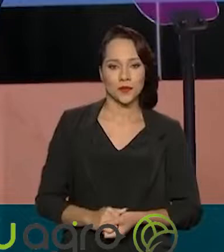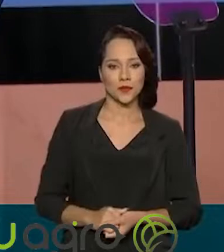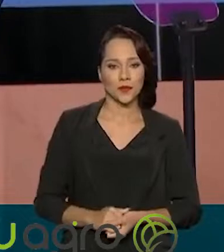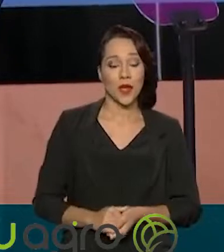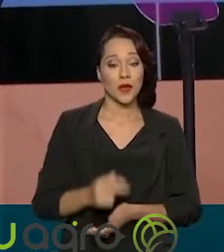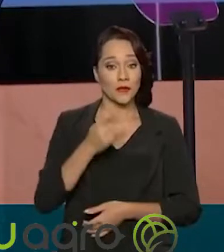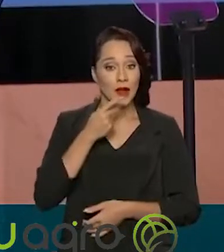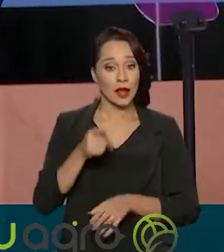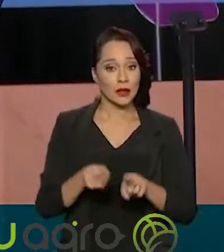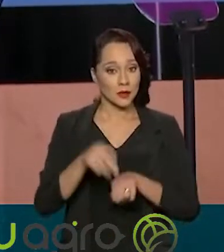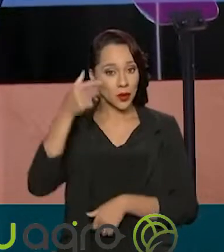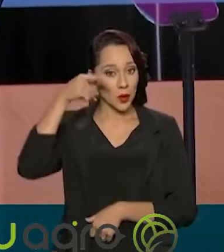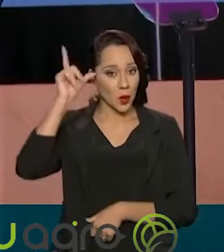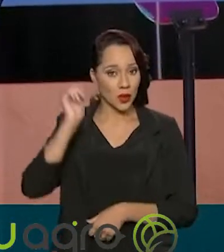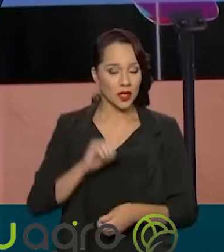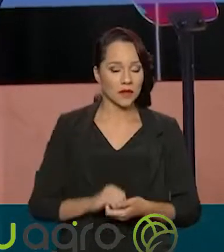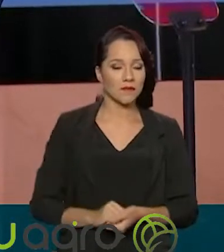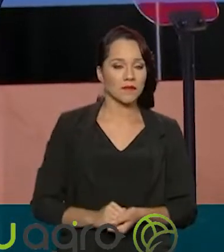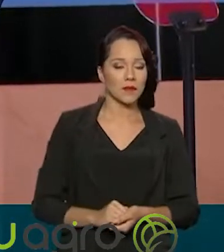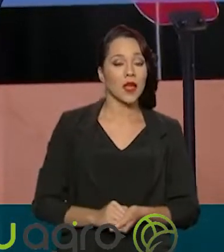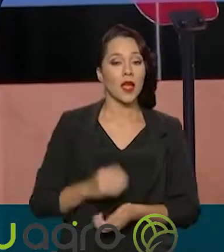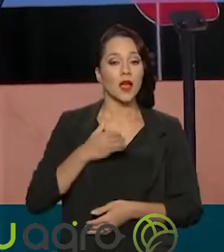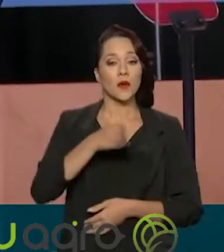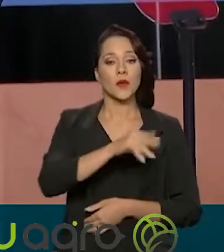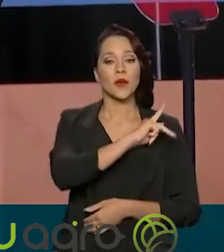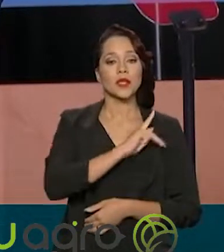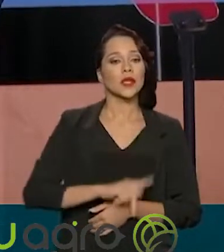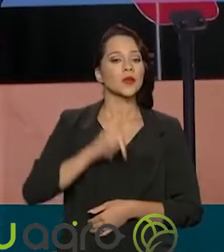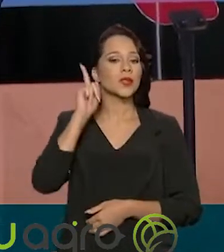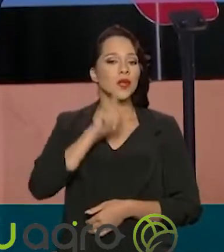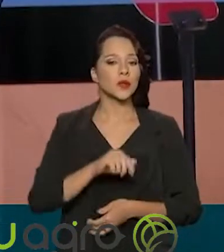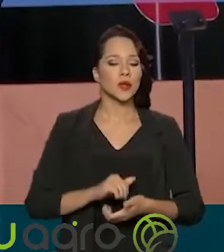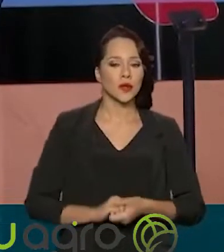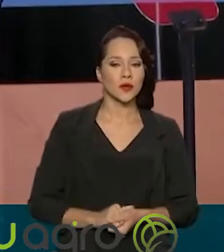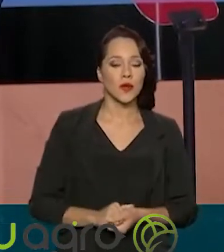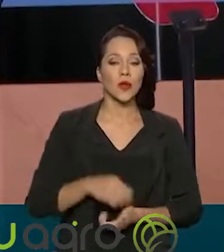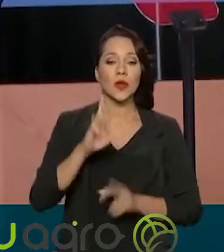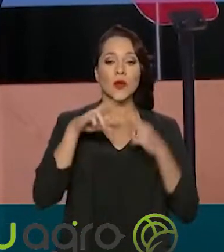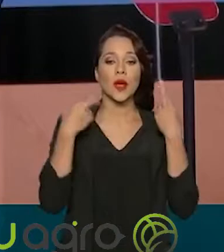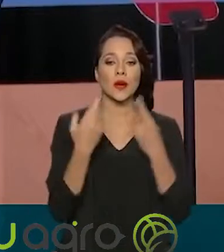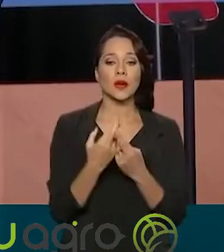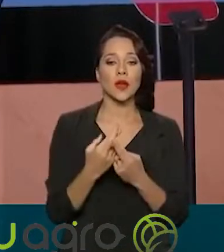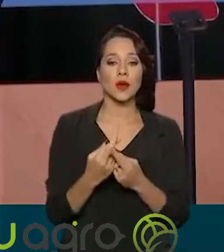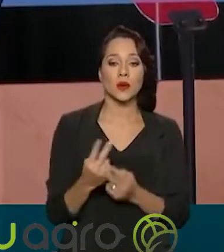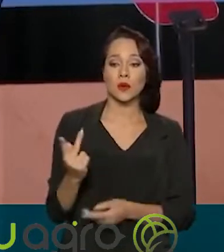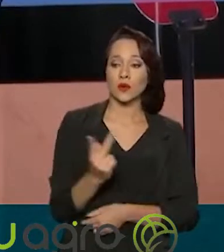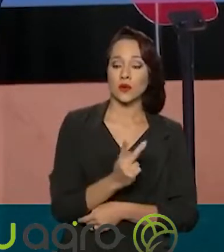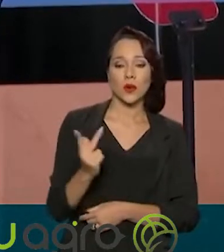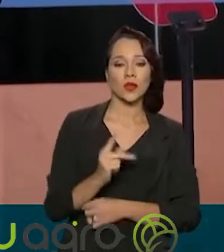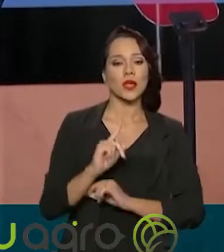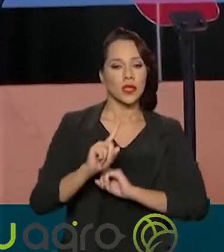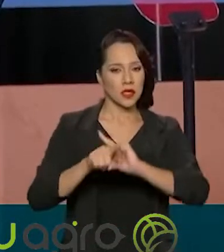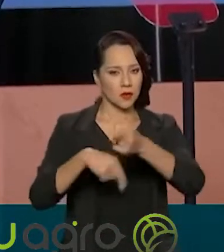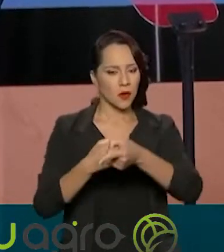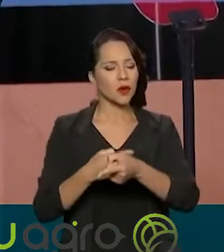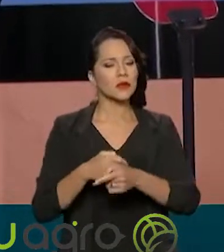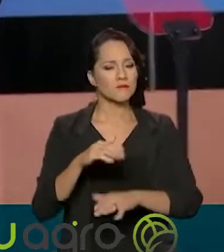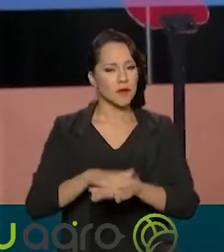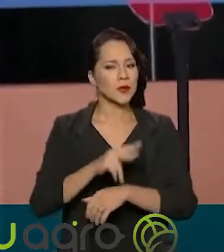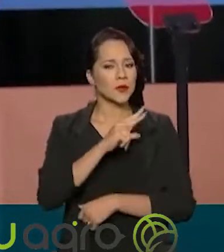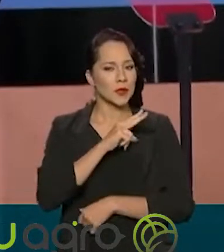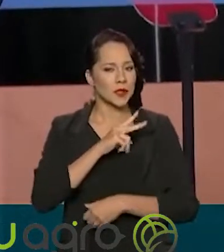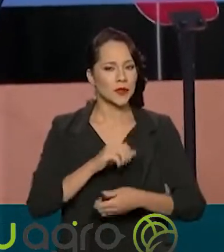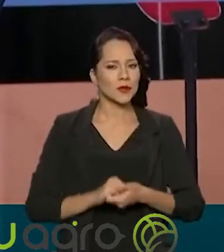Dizer que ontem estive com o presidente Biden numa bilateral ampliada e depois numa mais reservada,